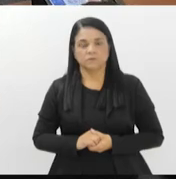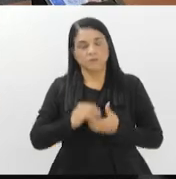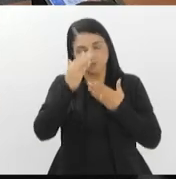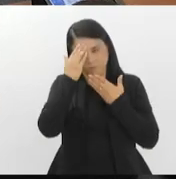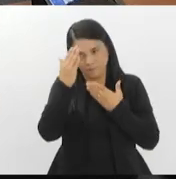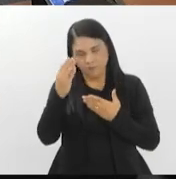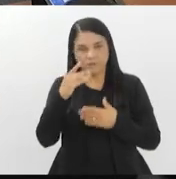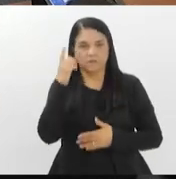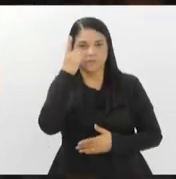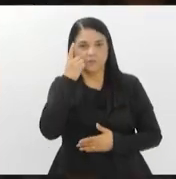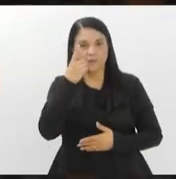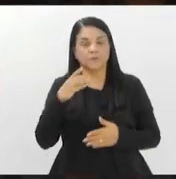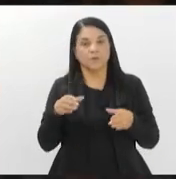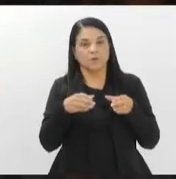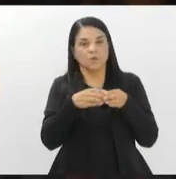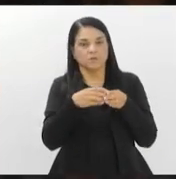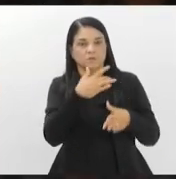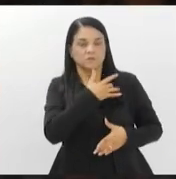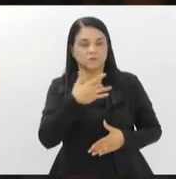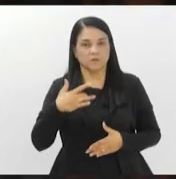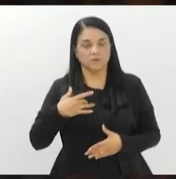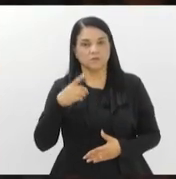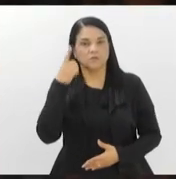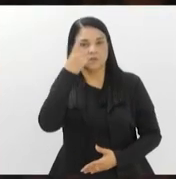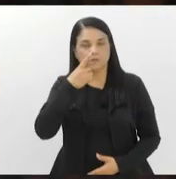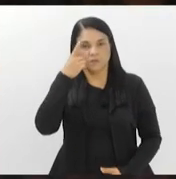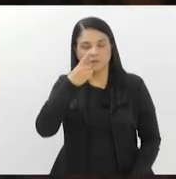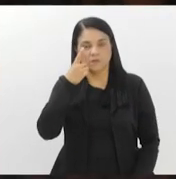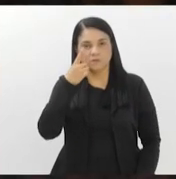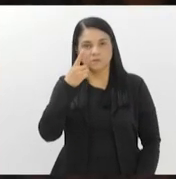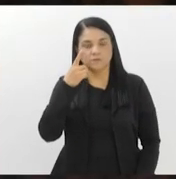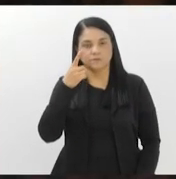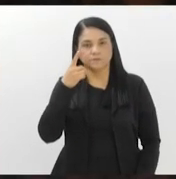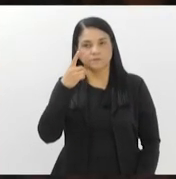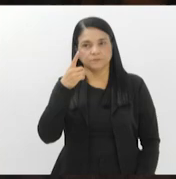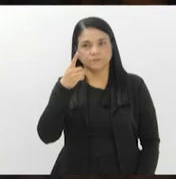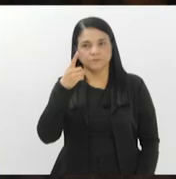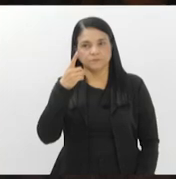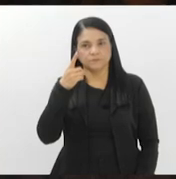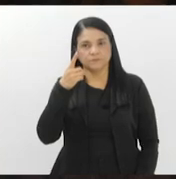Obrigada, deputada. Pela Comissão de Saúde, deputado...